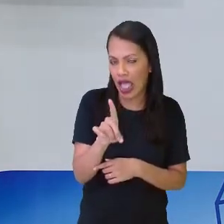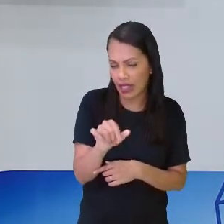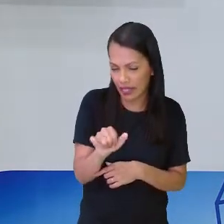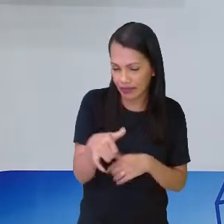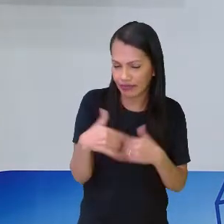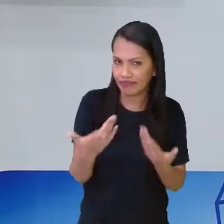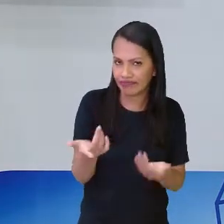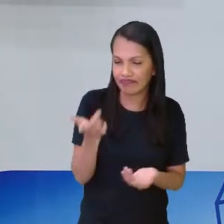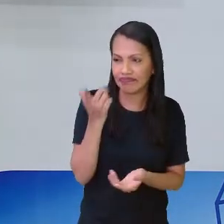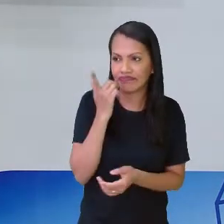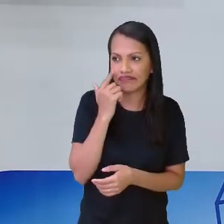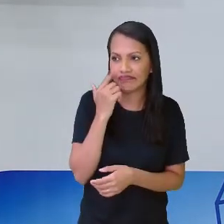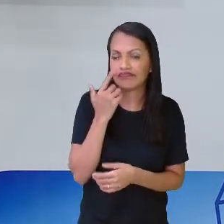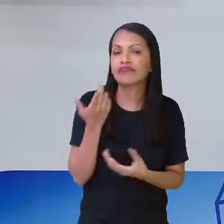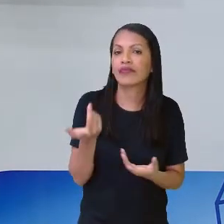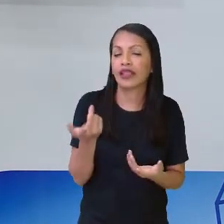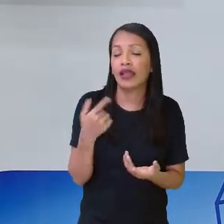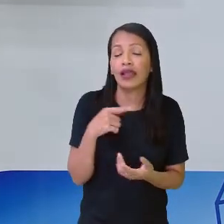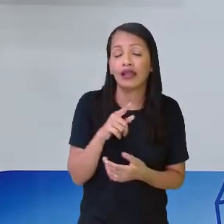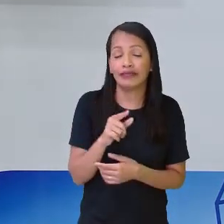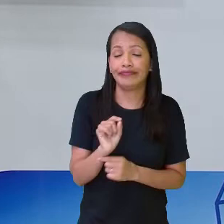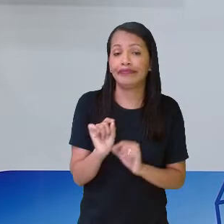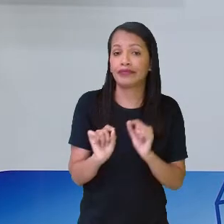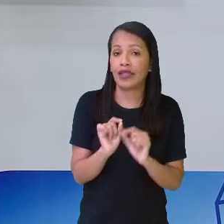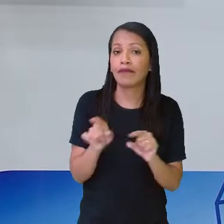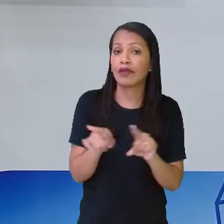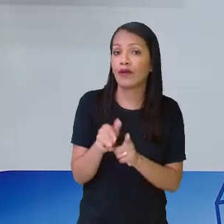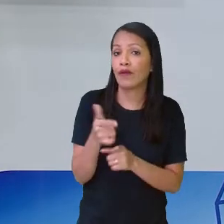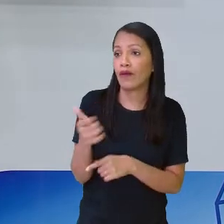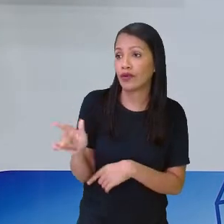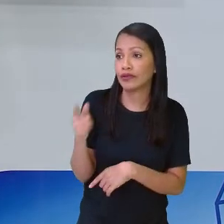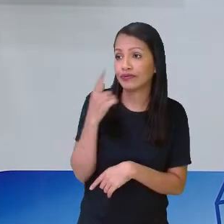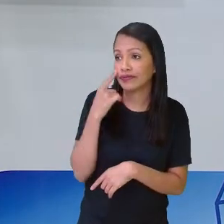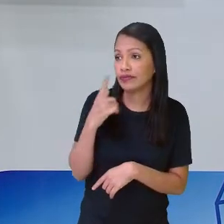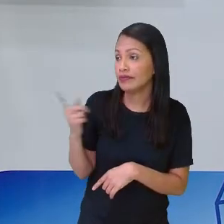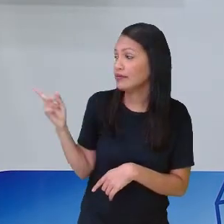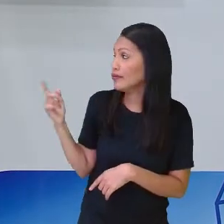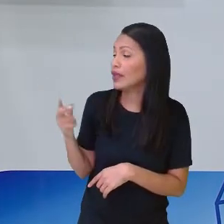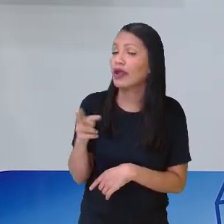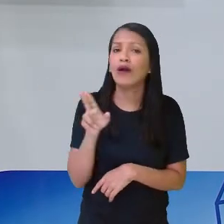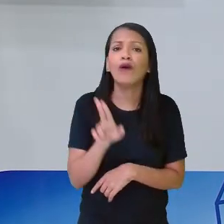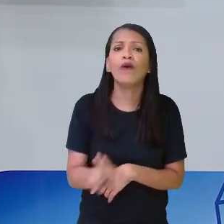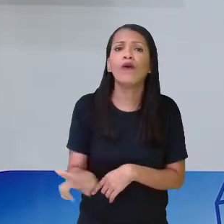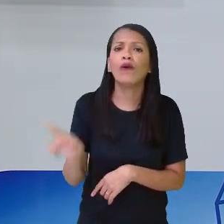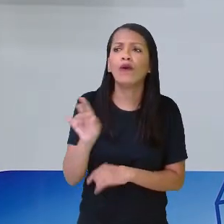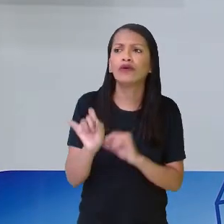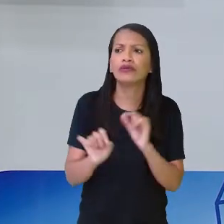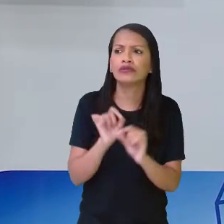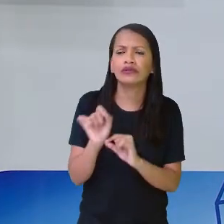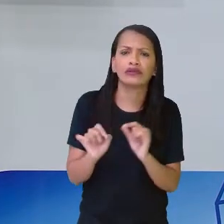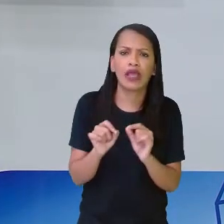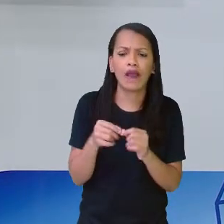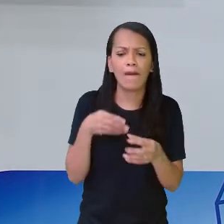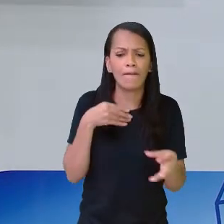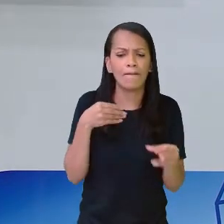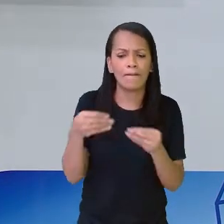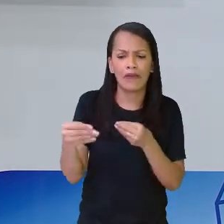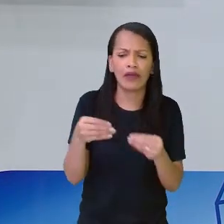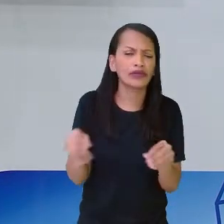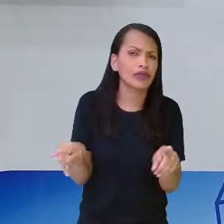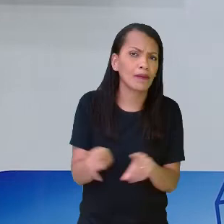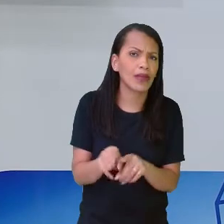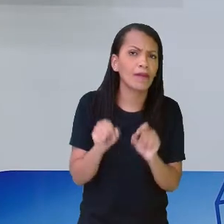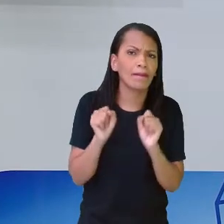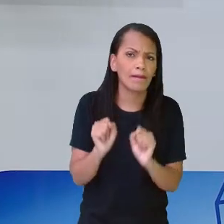é não seria com papel, como a gente vai usar várias vezes, a gente utiliza um acetato, um plástico, que aí eu vou